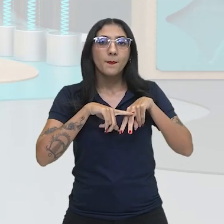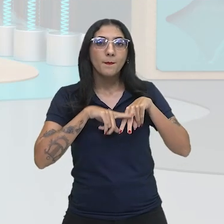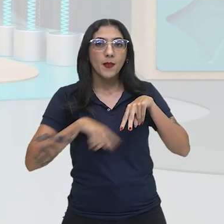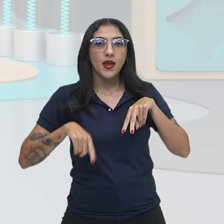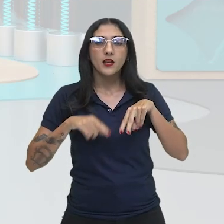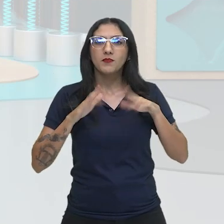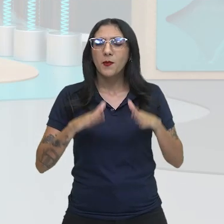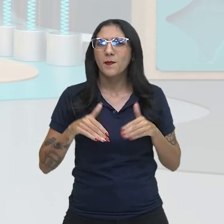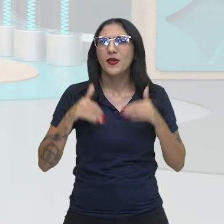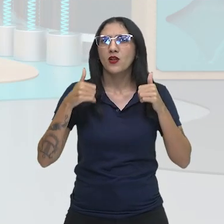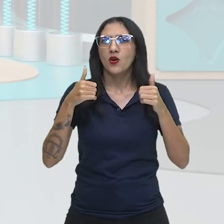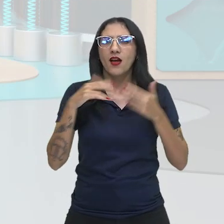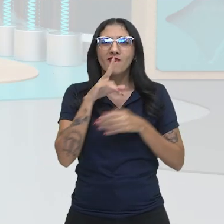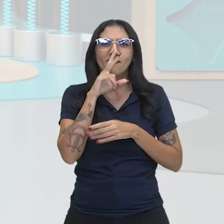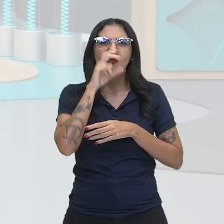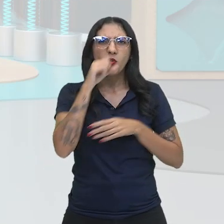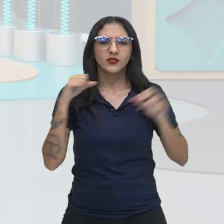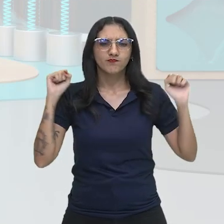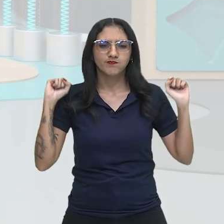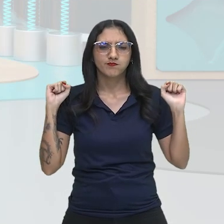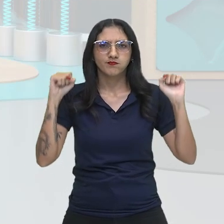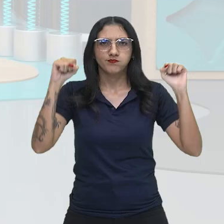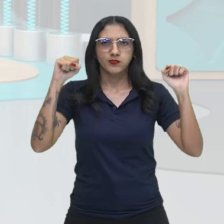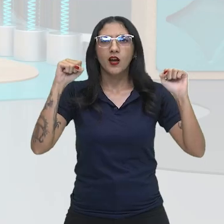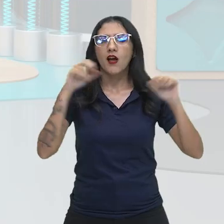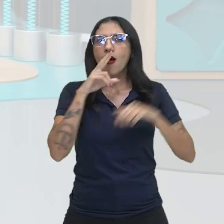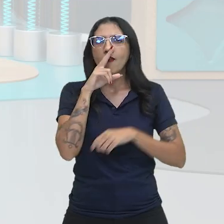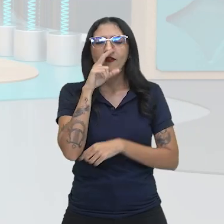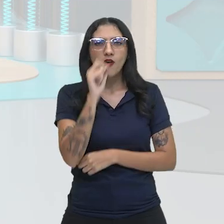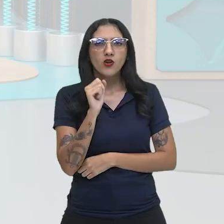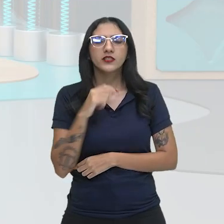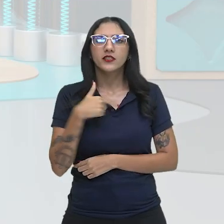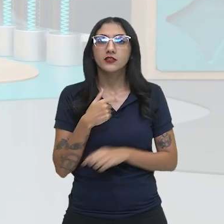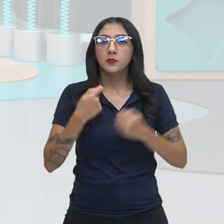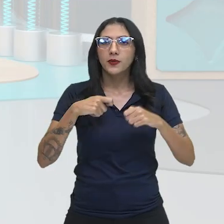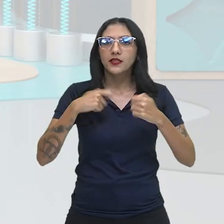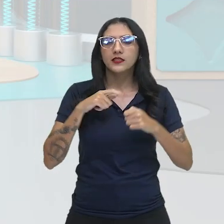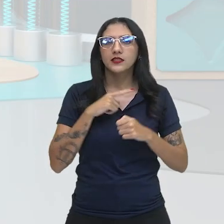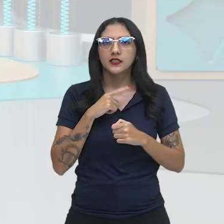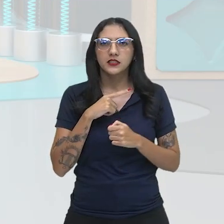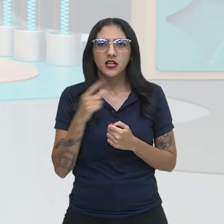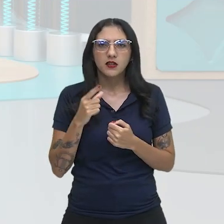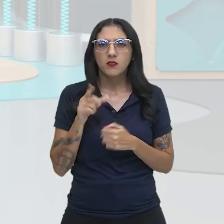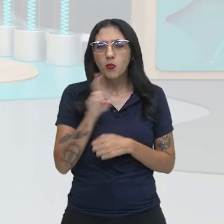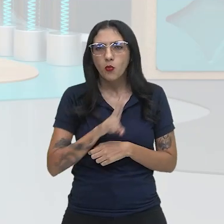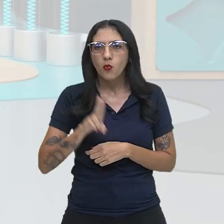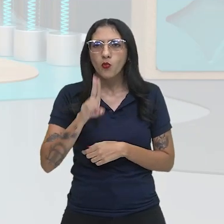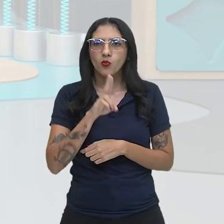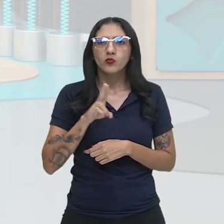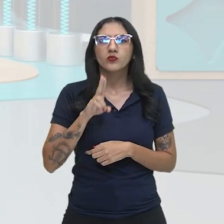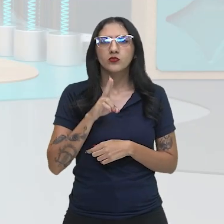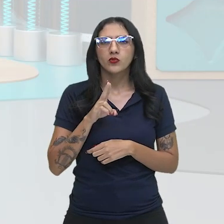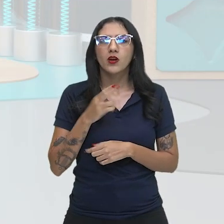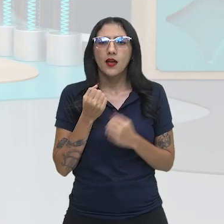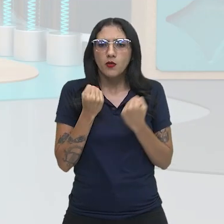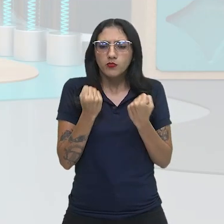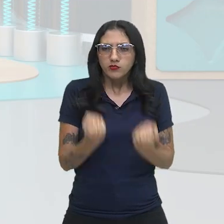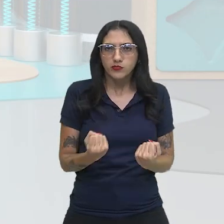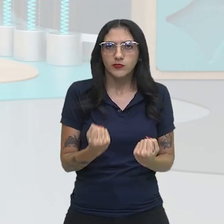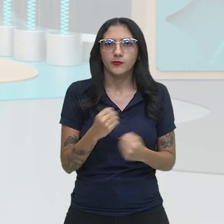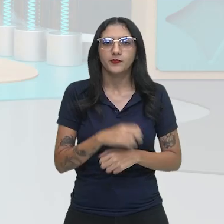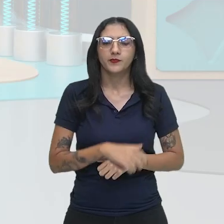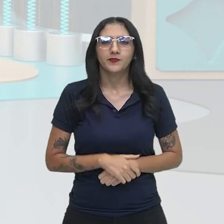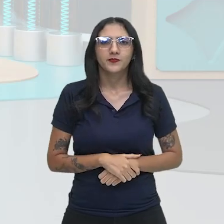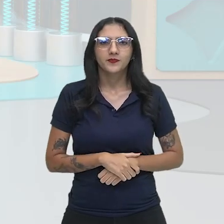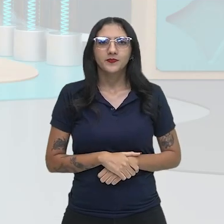criar mais uma resistência aí nos movimentos que a gente tem que empregar mais força, né? Carregando a questão do peso,